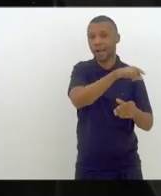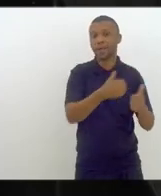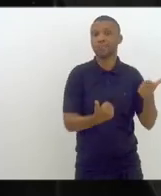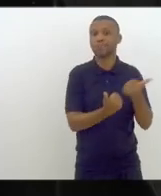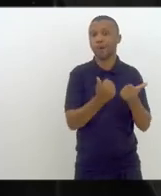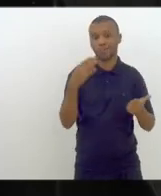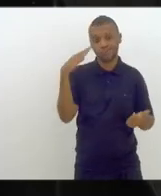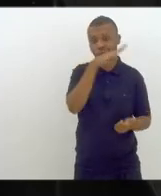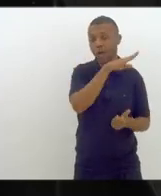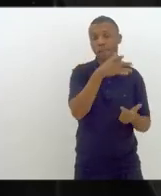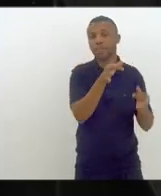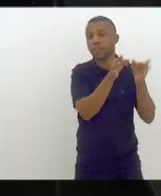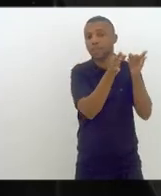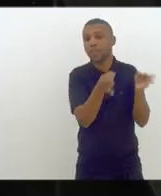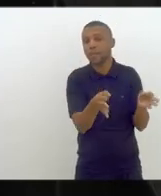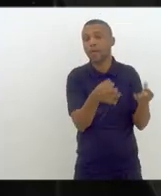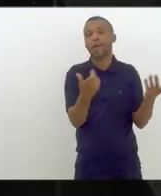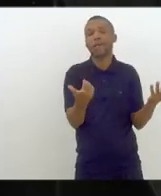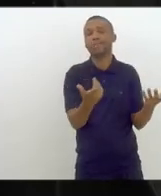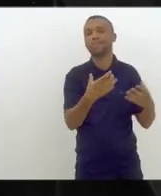pelo simples fato